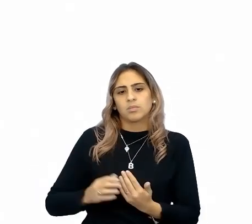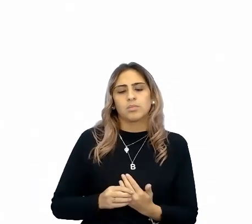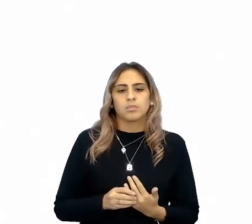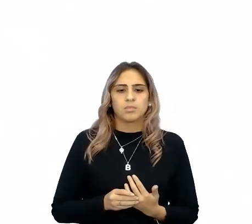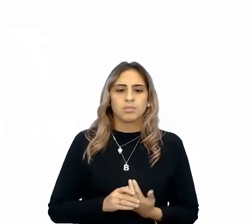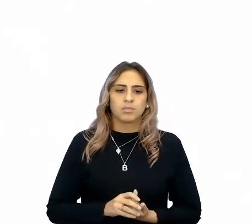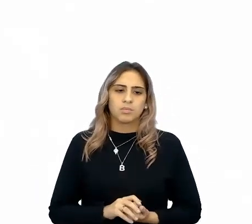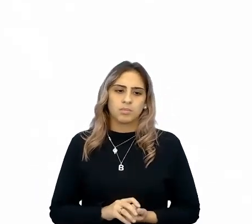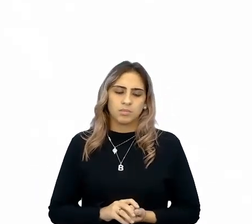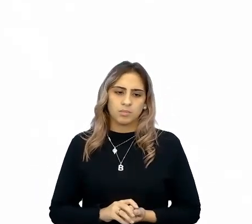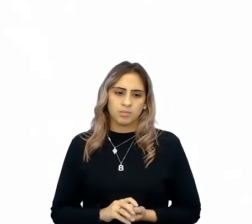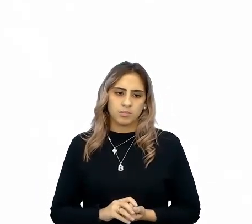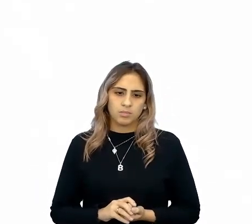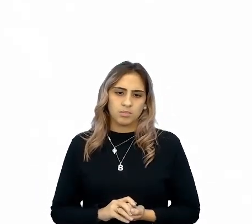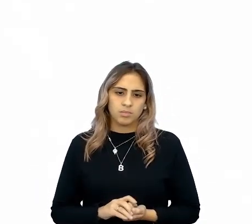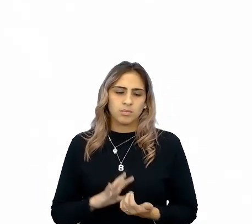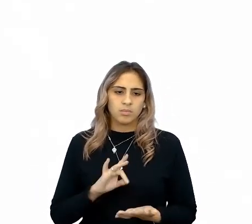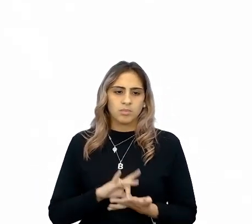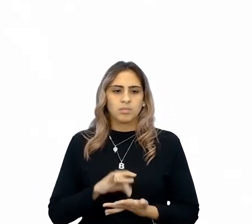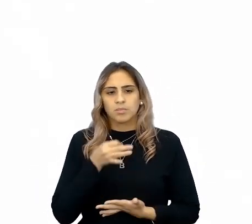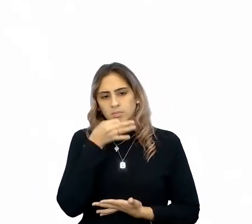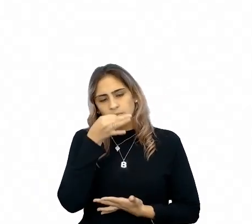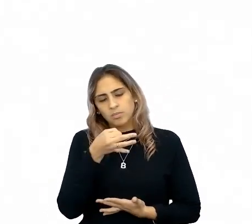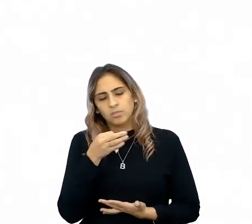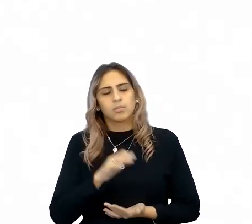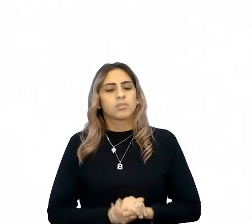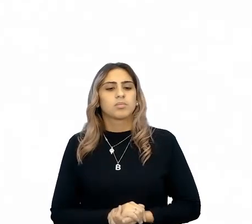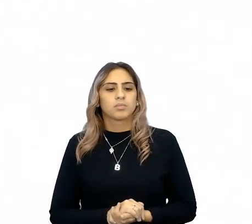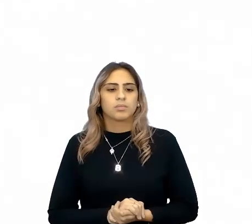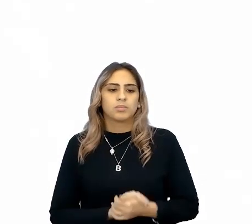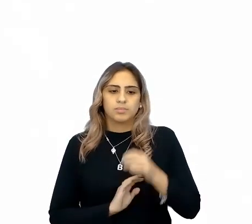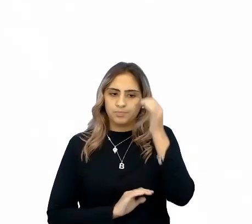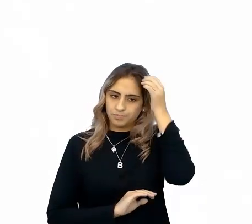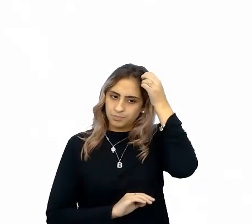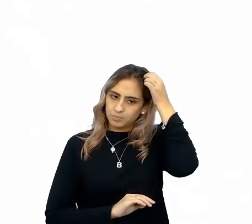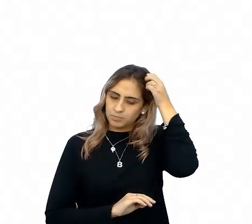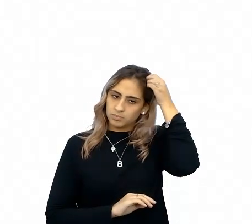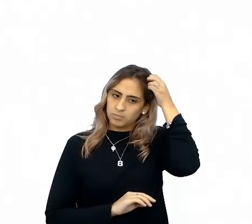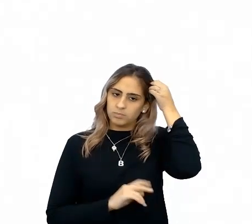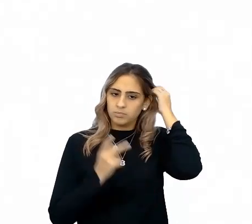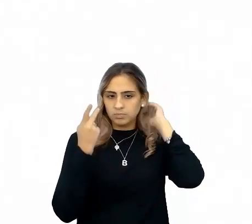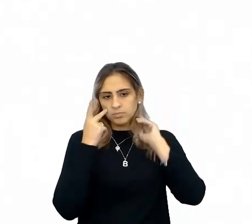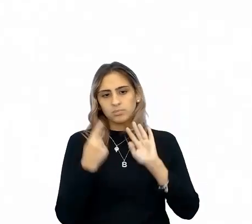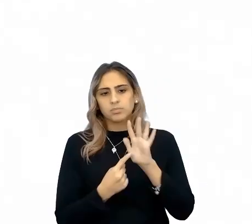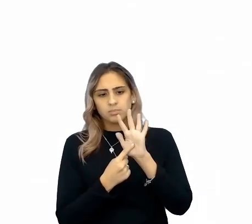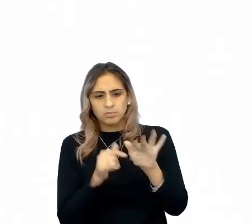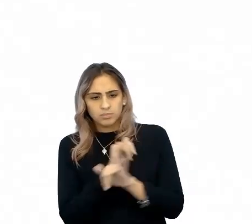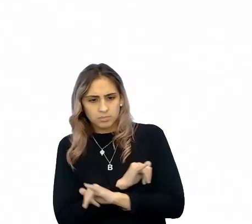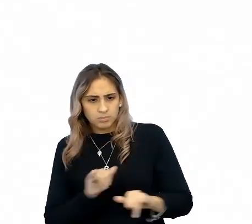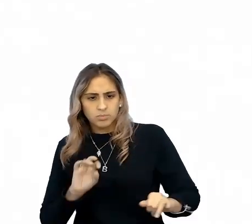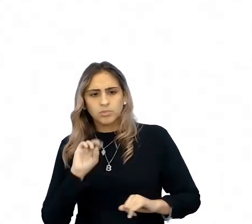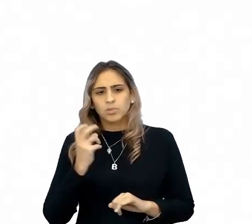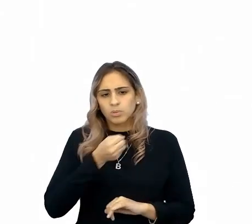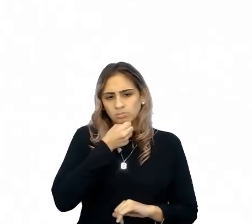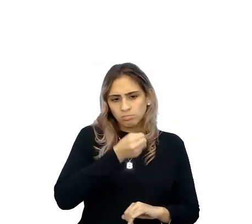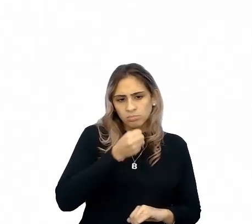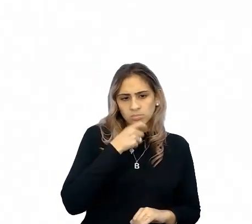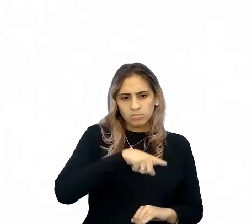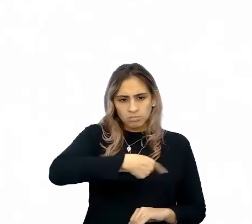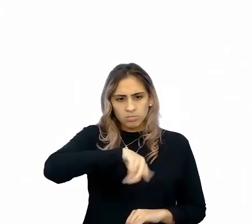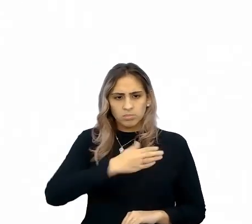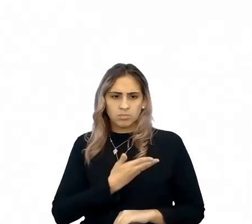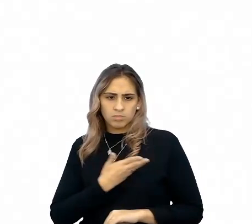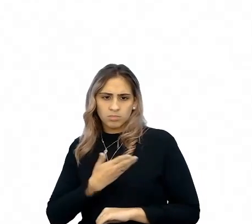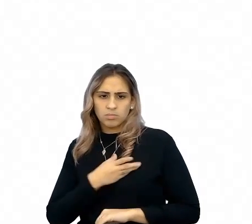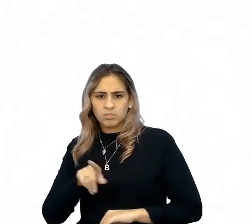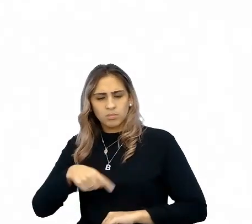tempo da ocorrência do fato, assunto comentado. Para apresentar a notícia ou reportagem aos colegas,